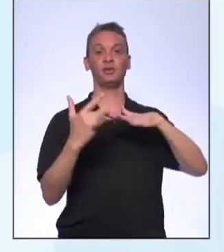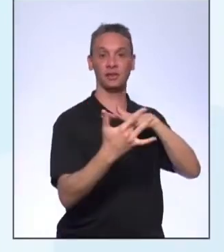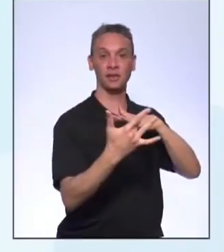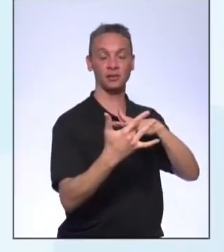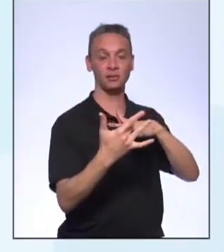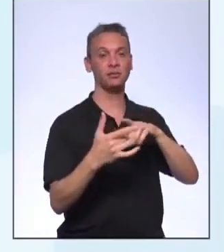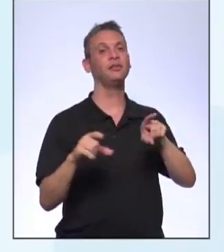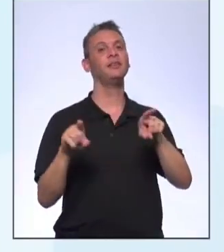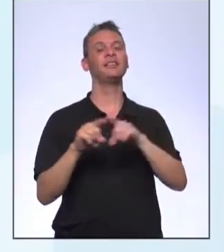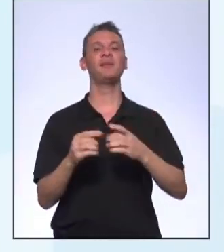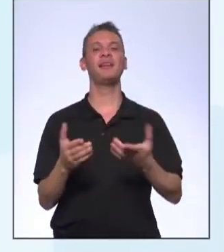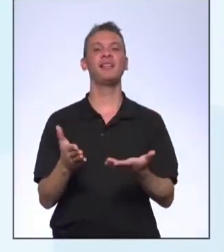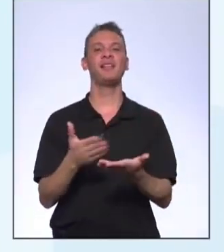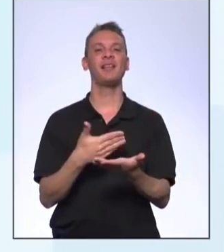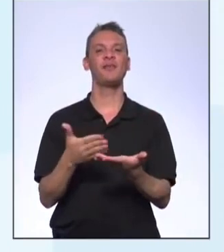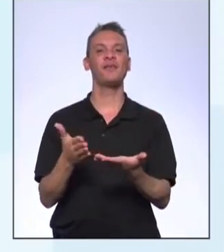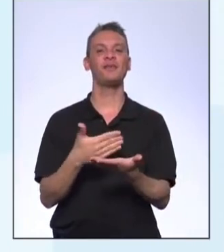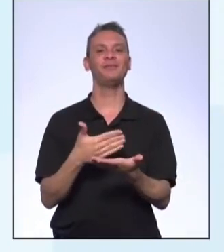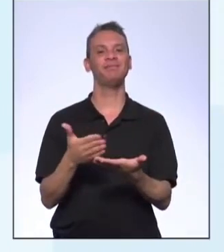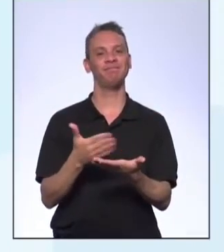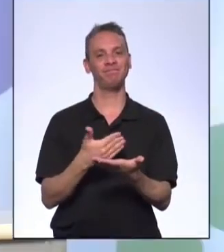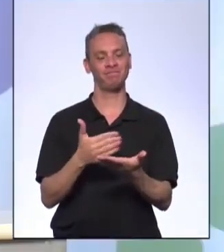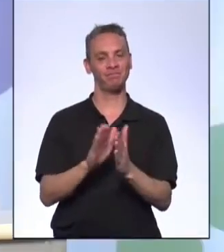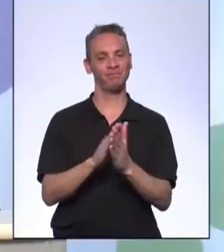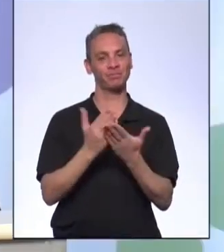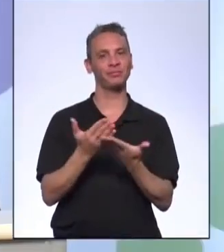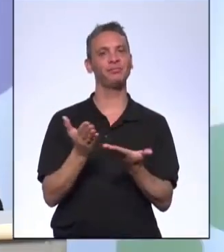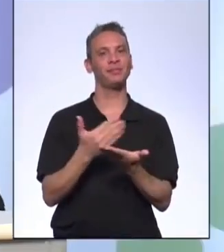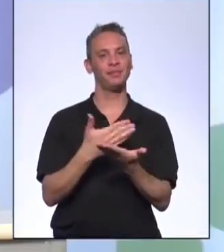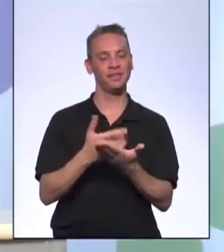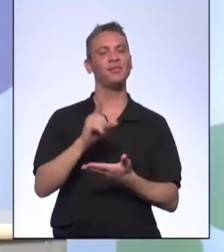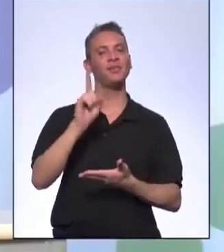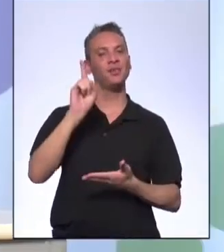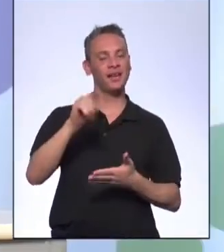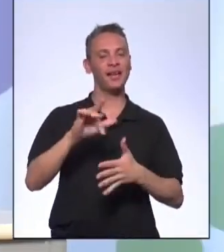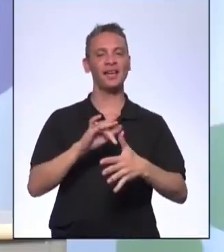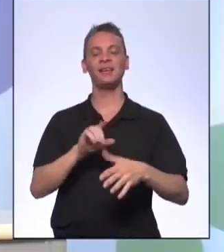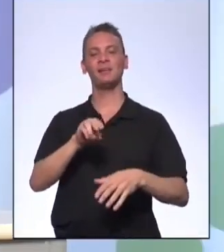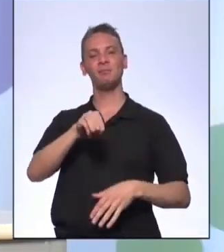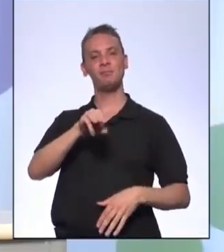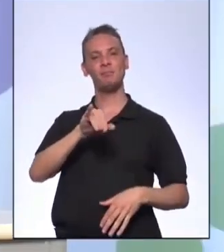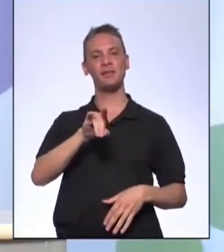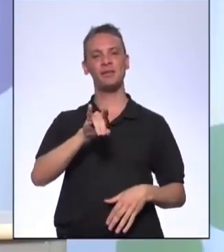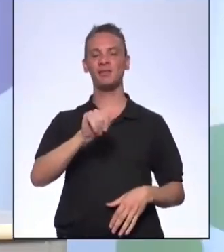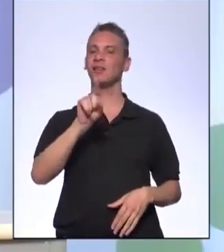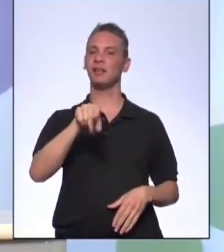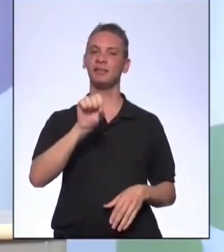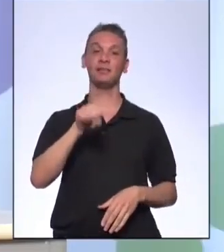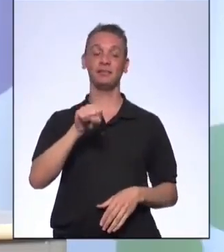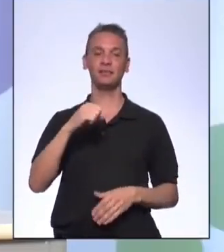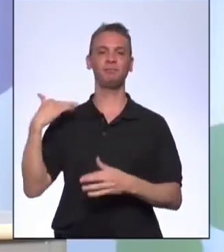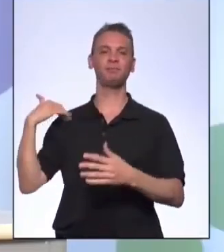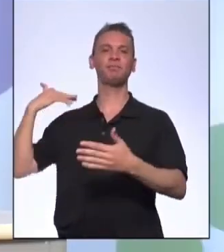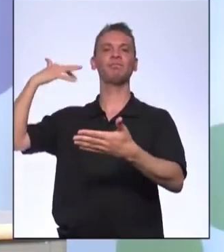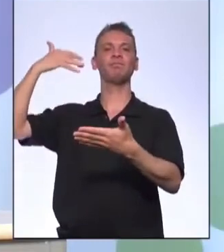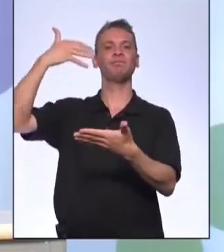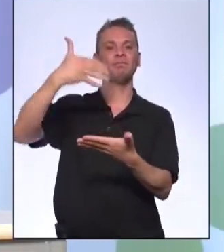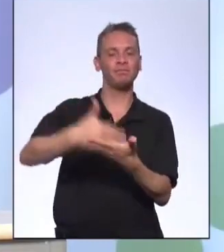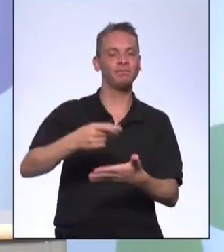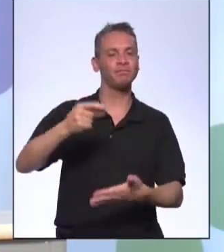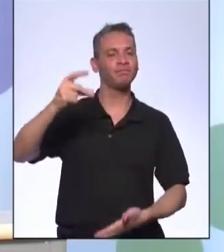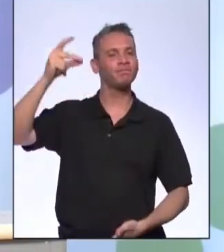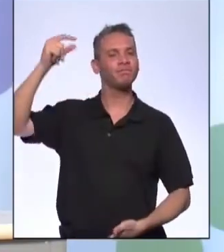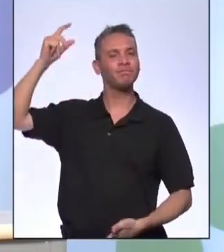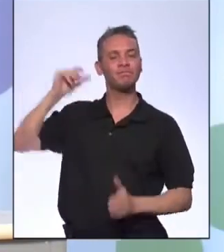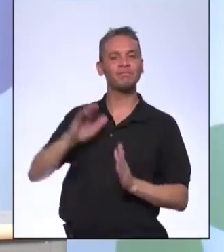e o próprio livro, que é uma mídia que é extremamente, historicamente, a mais antiga,